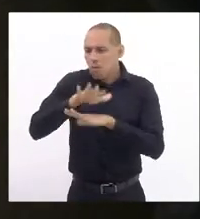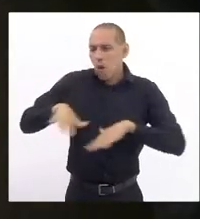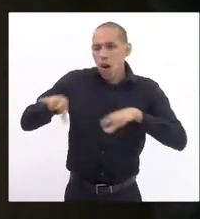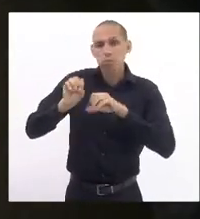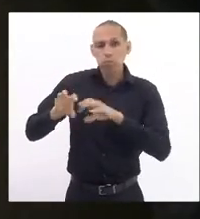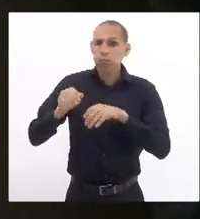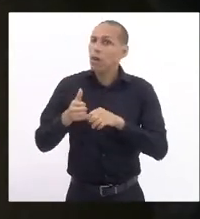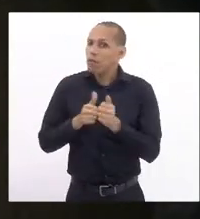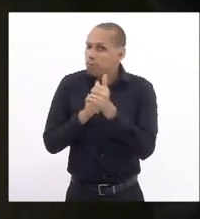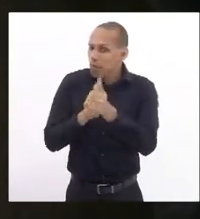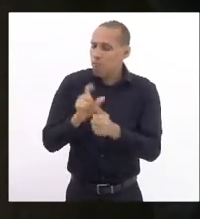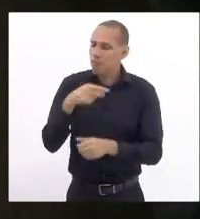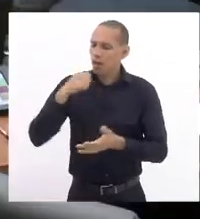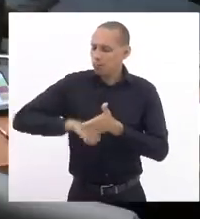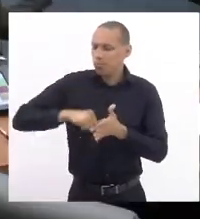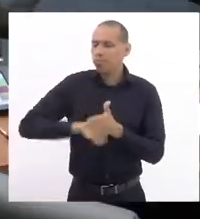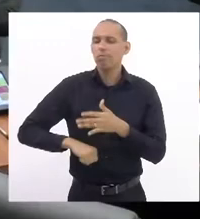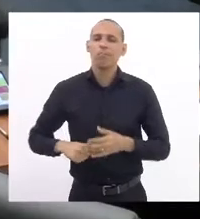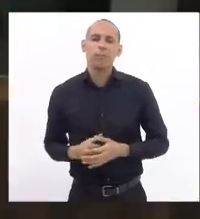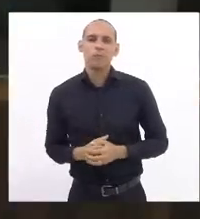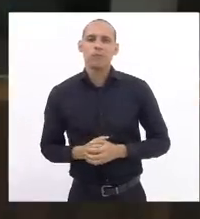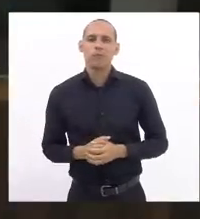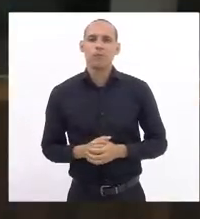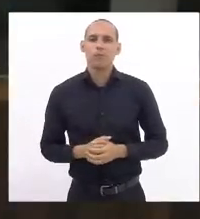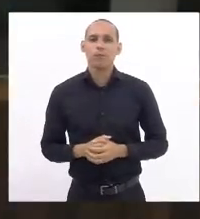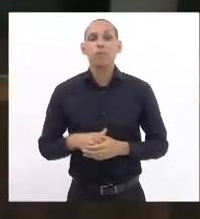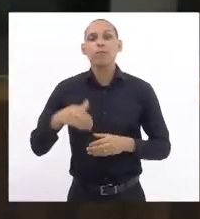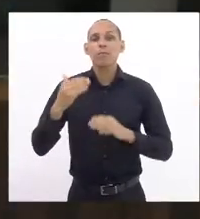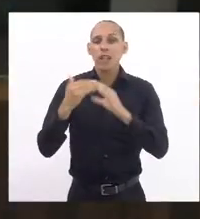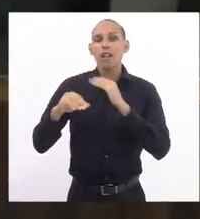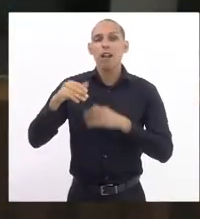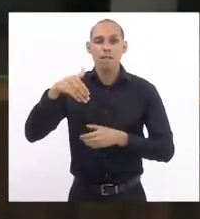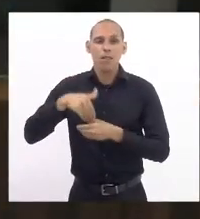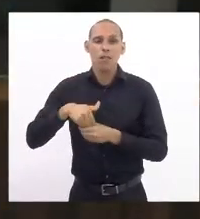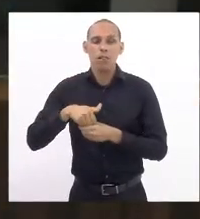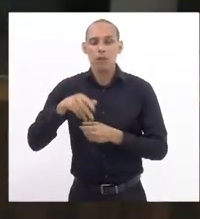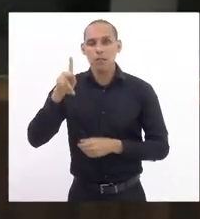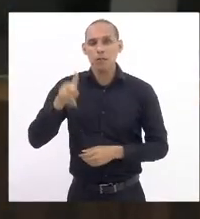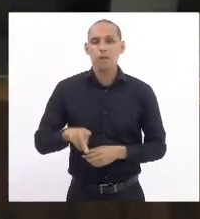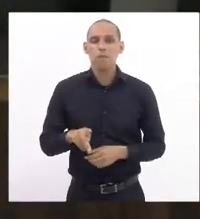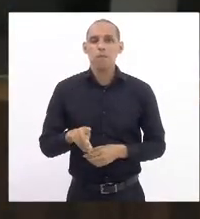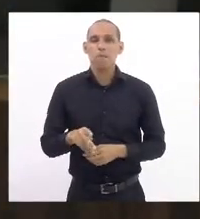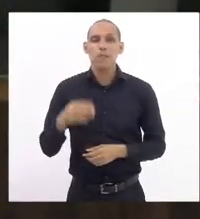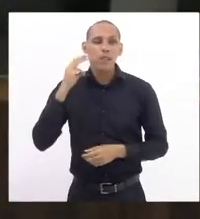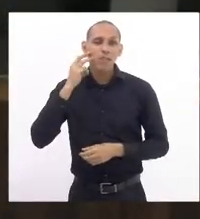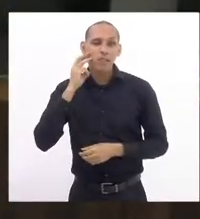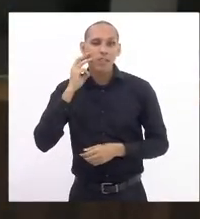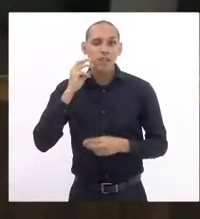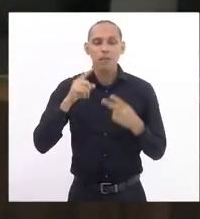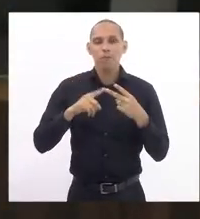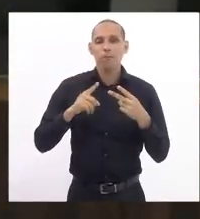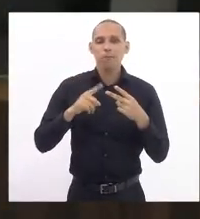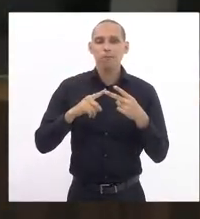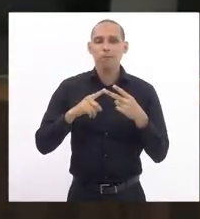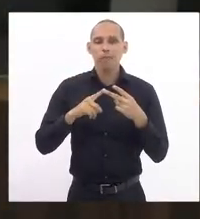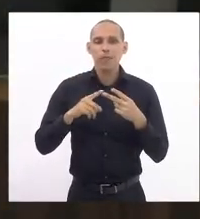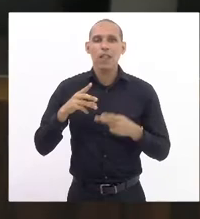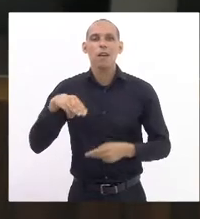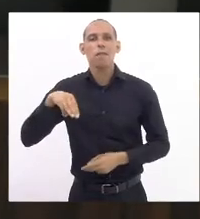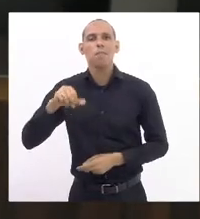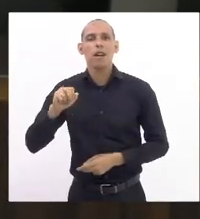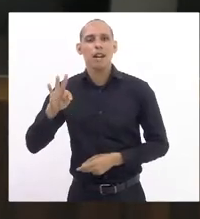acompanhando. Estamos na luta. Para encaminhar o voto, presidente. Vai encaminhar pelo PT, deputado Valdec, e seguida a deputada Marta